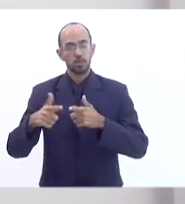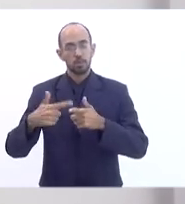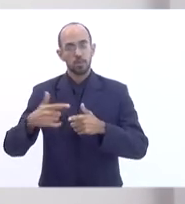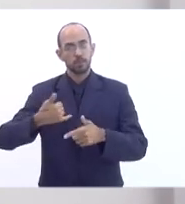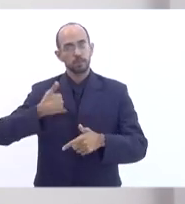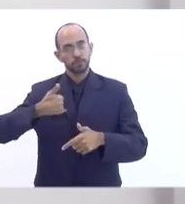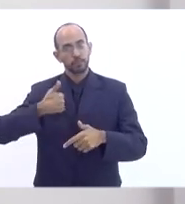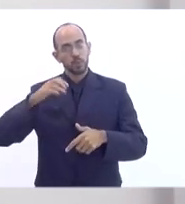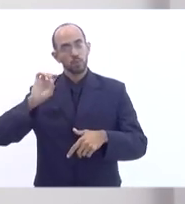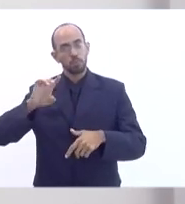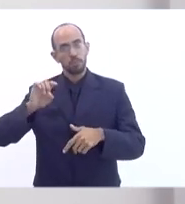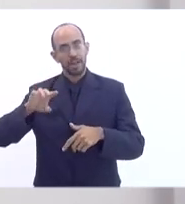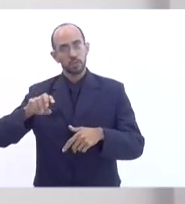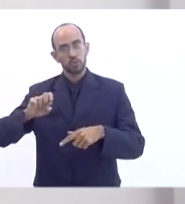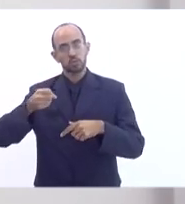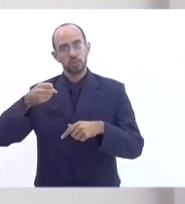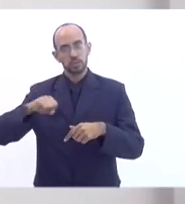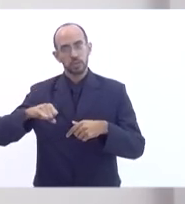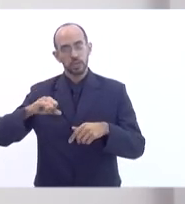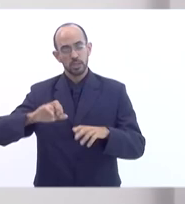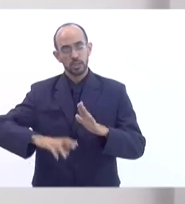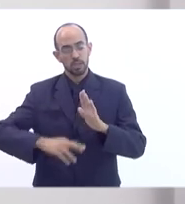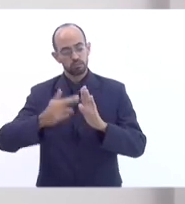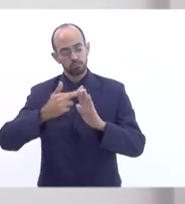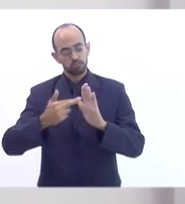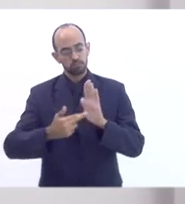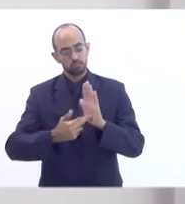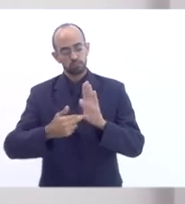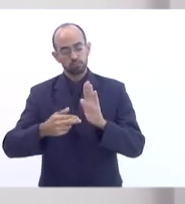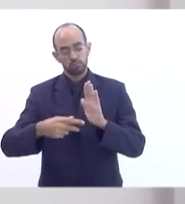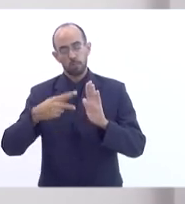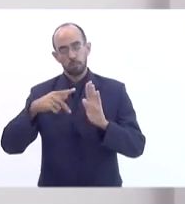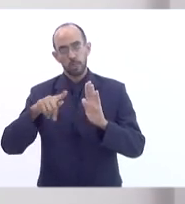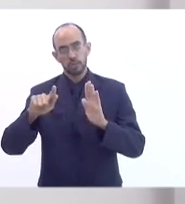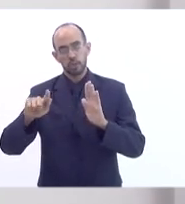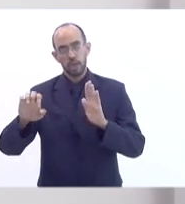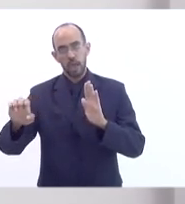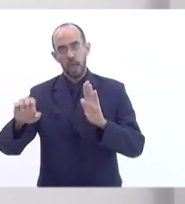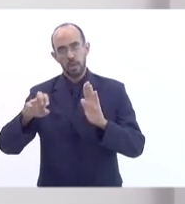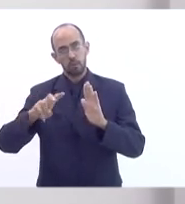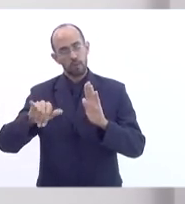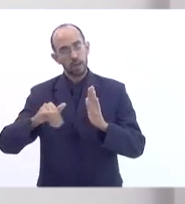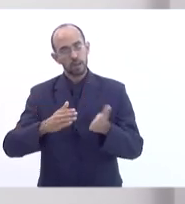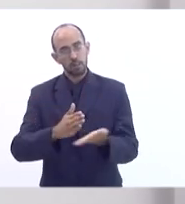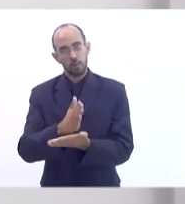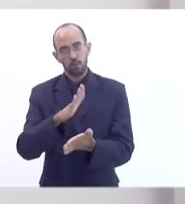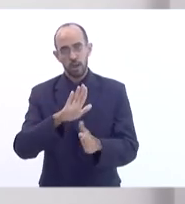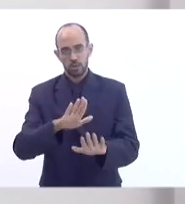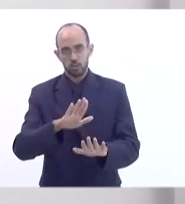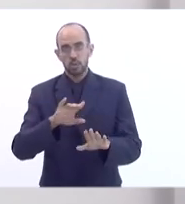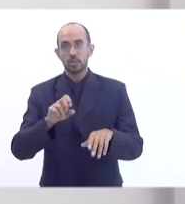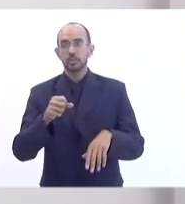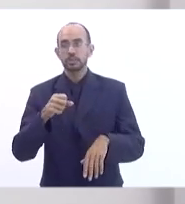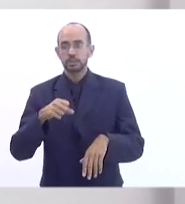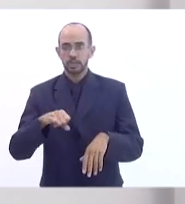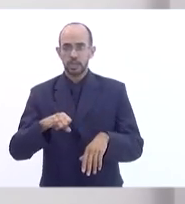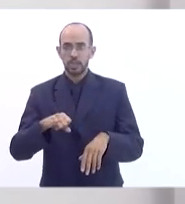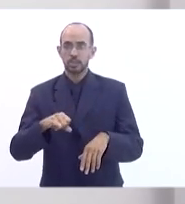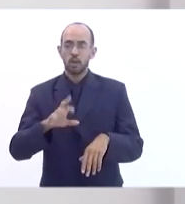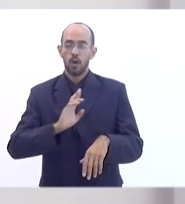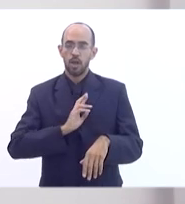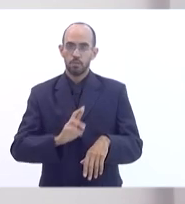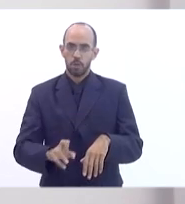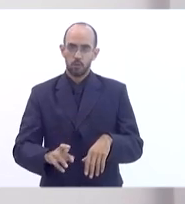automaticamente ao cumprir os requisitos da PG já estarão aptos aqueles que tiverem